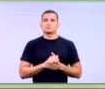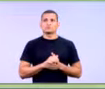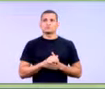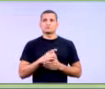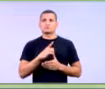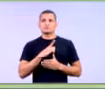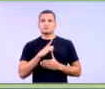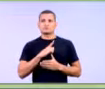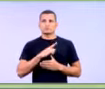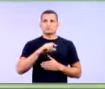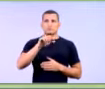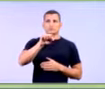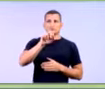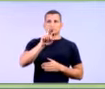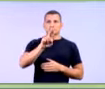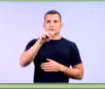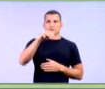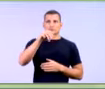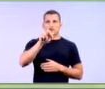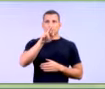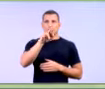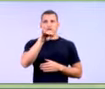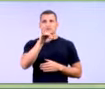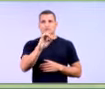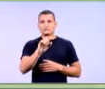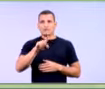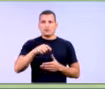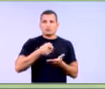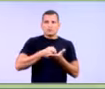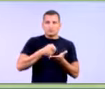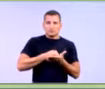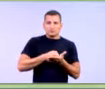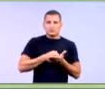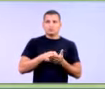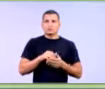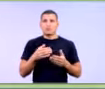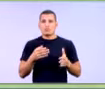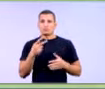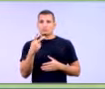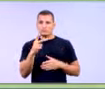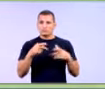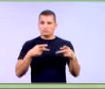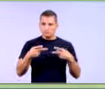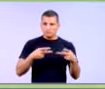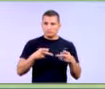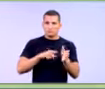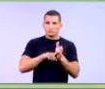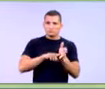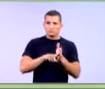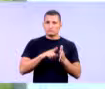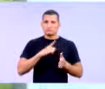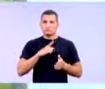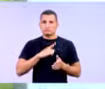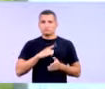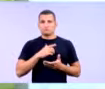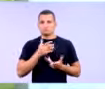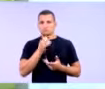elemento obrigatório. Então, se seu projeto de pesquisa estiver aí trabalhando com 15